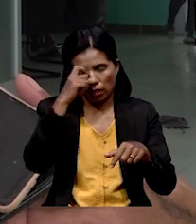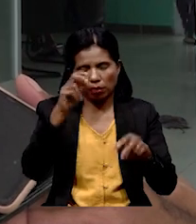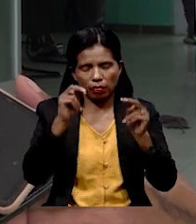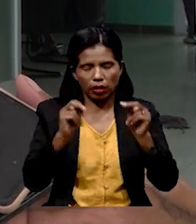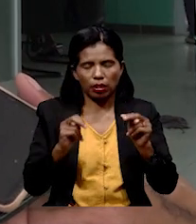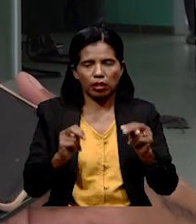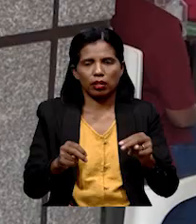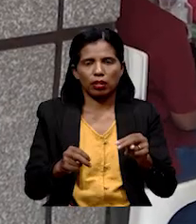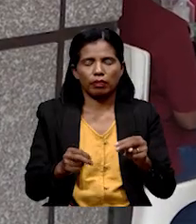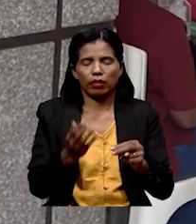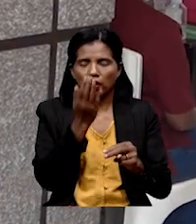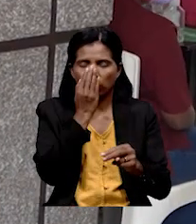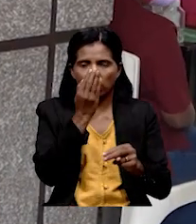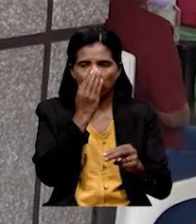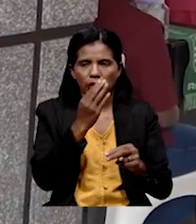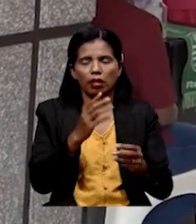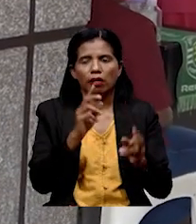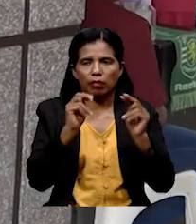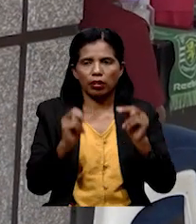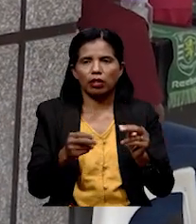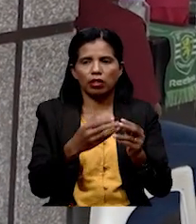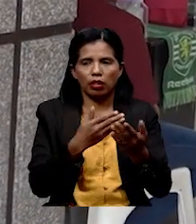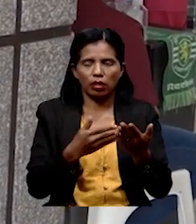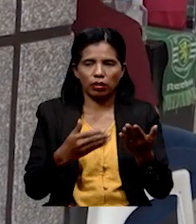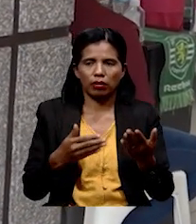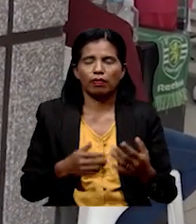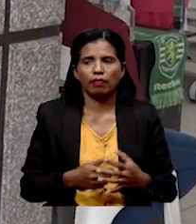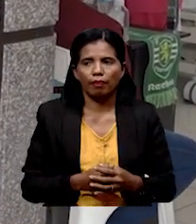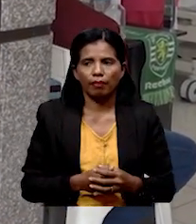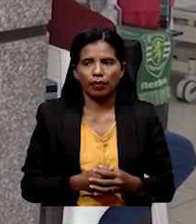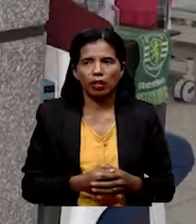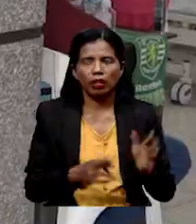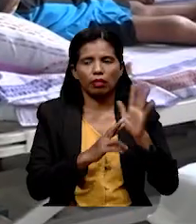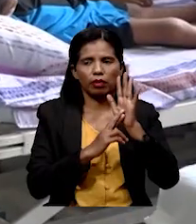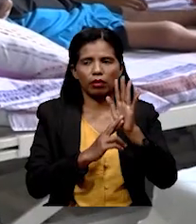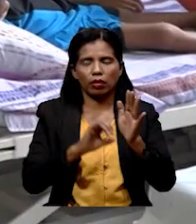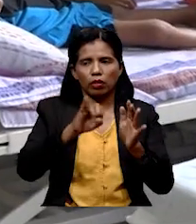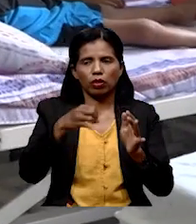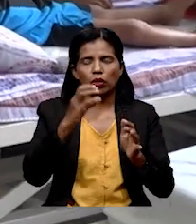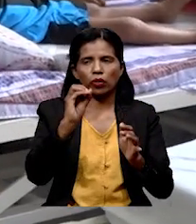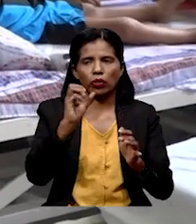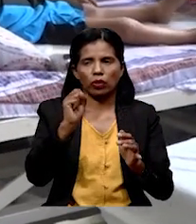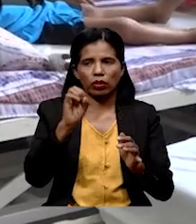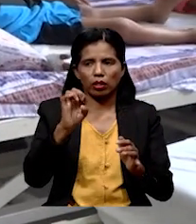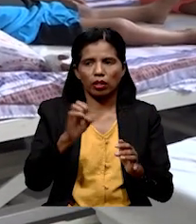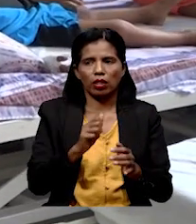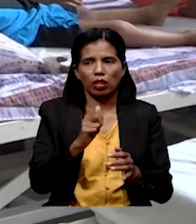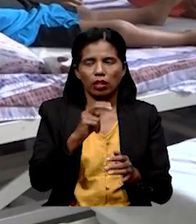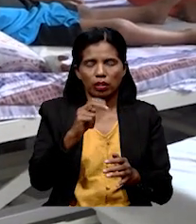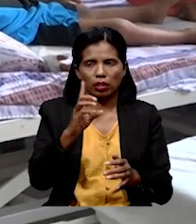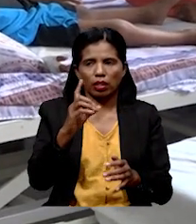precisa acessibilidade. Né? Representante coordenador internamento Veracruz, José Adão Exposto, explica o